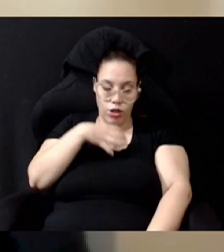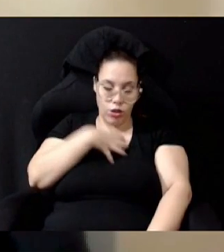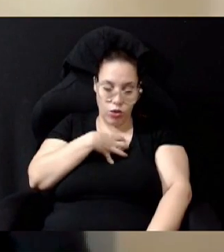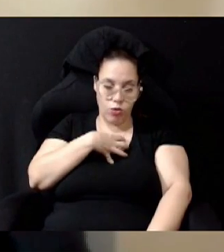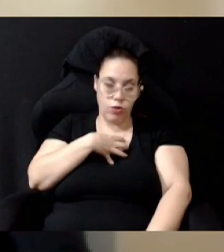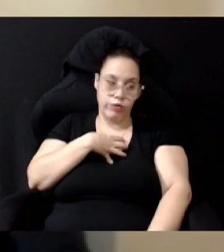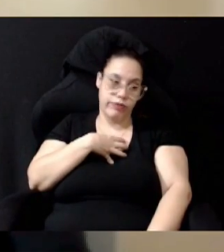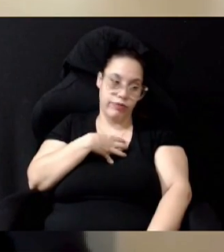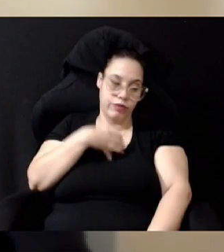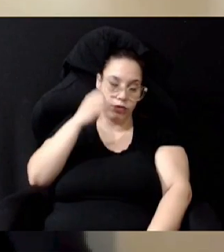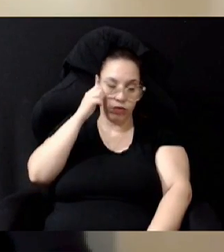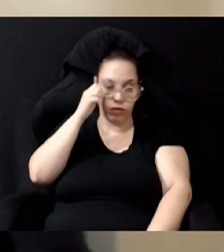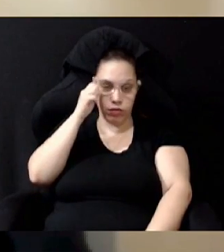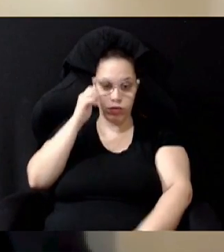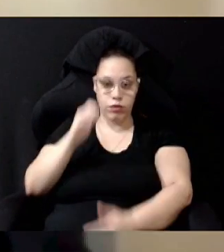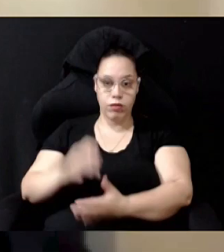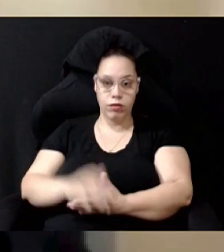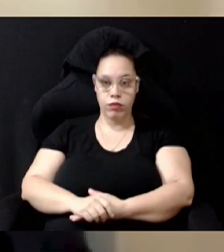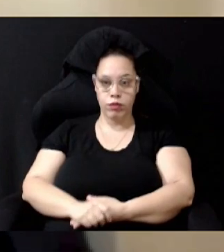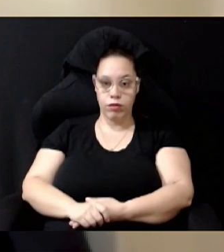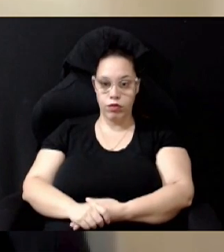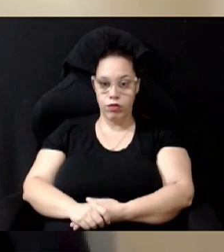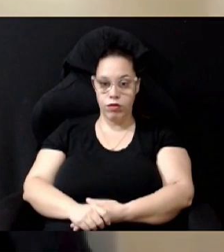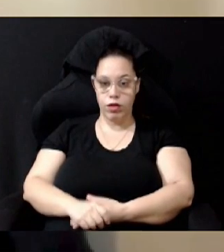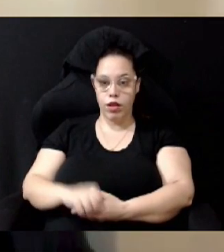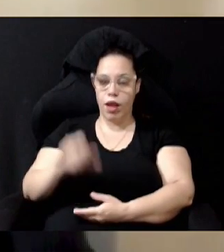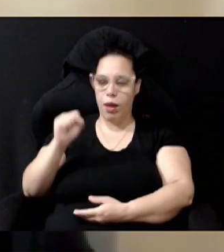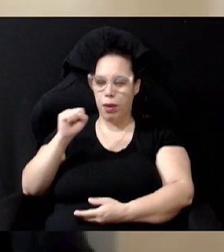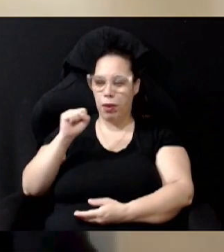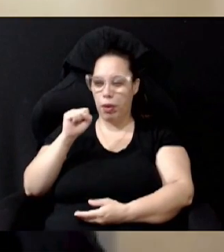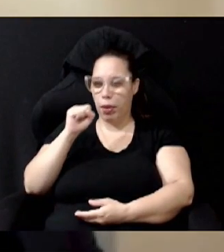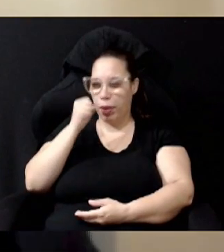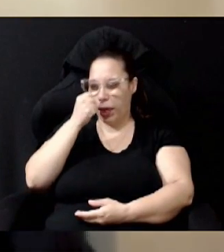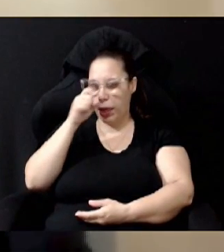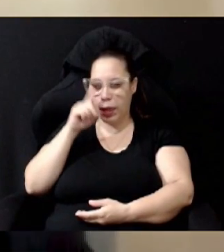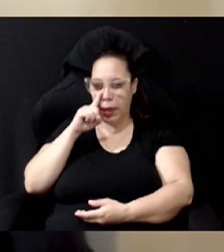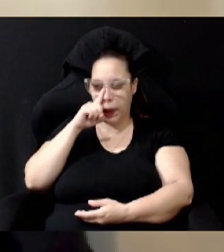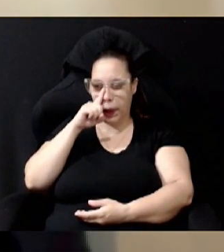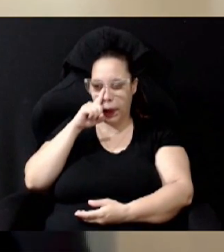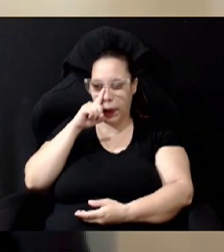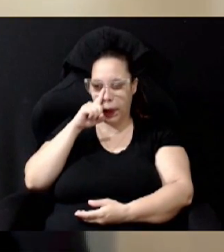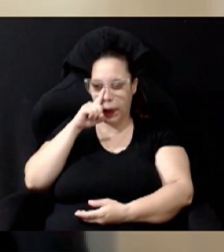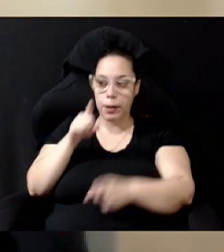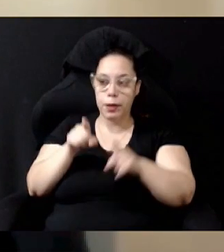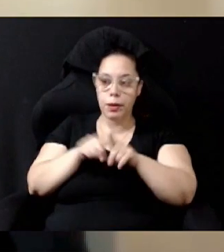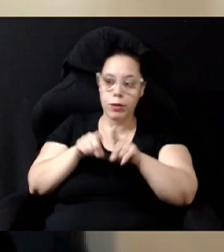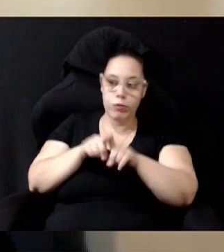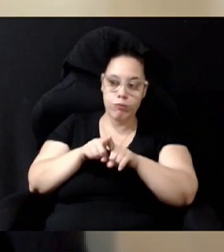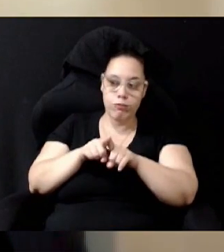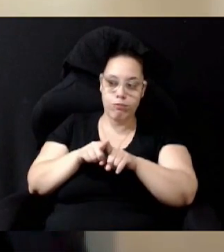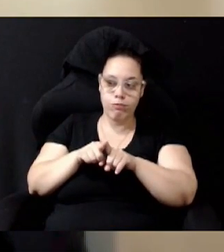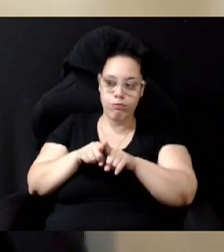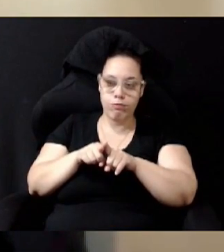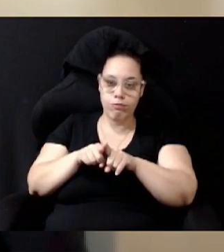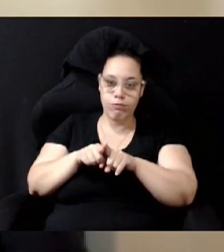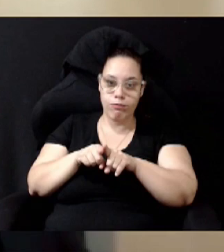Isso tem. E assim, a piora do sintoma também piora com a piora do estado emocional.